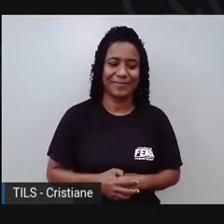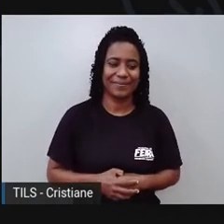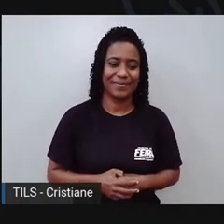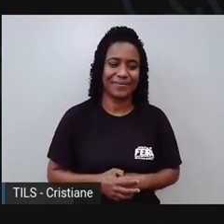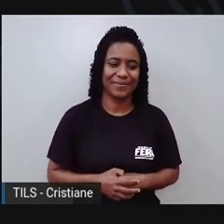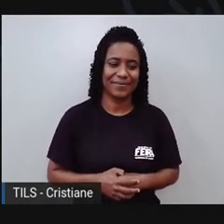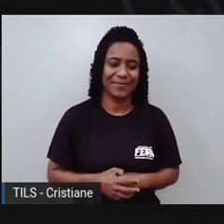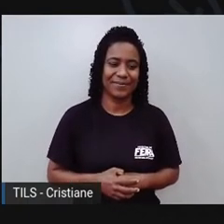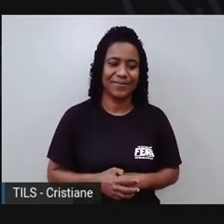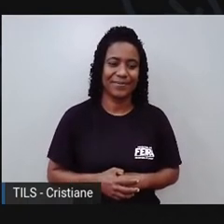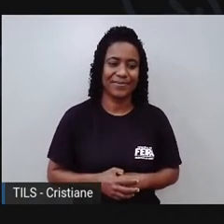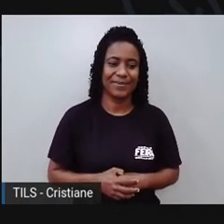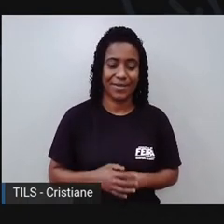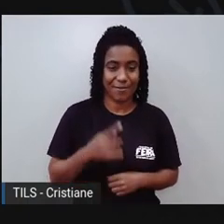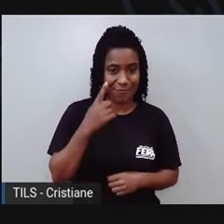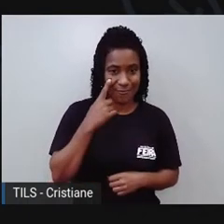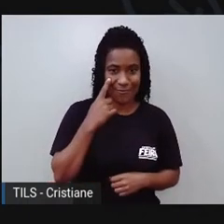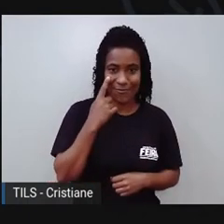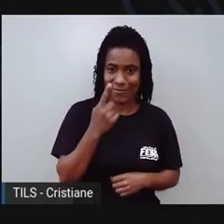A patinha da frente.